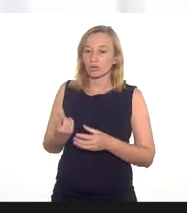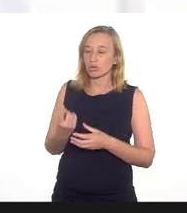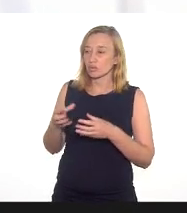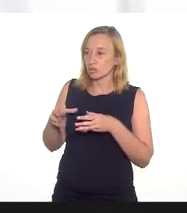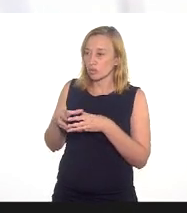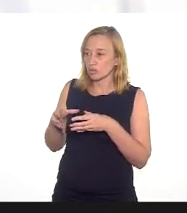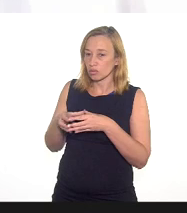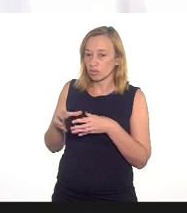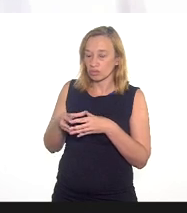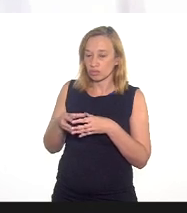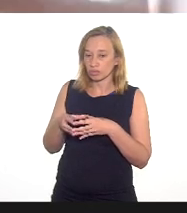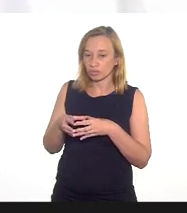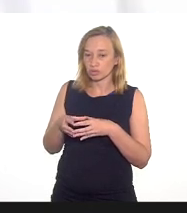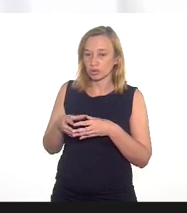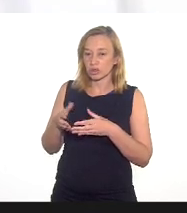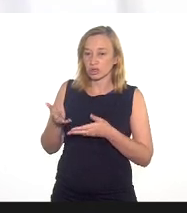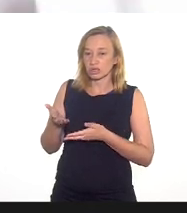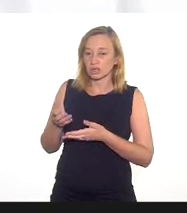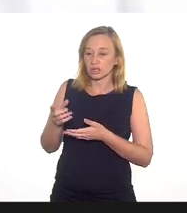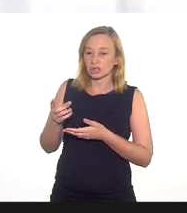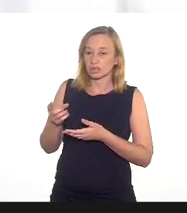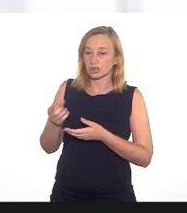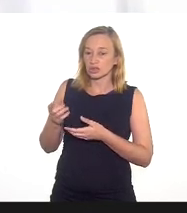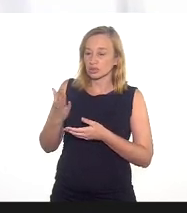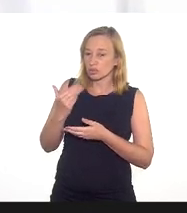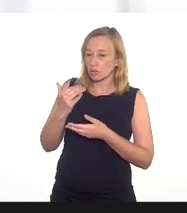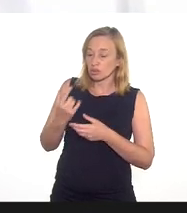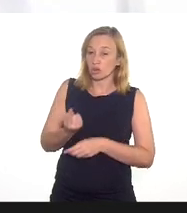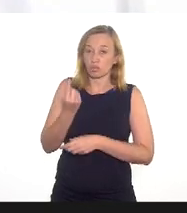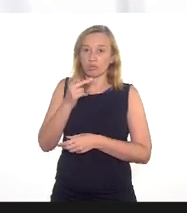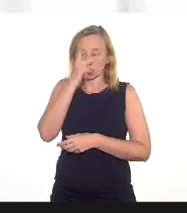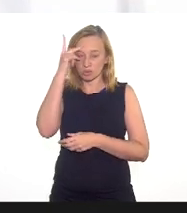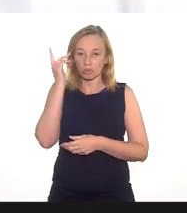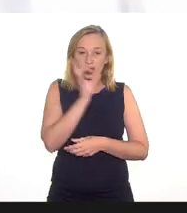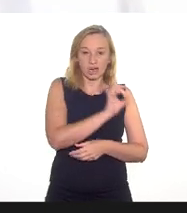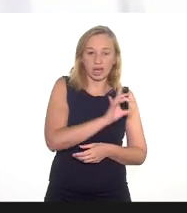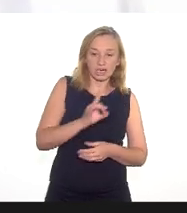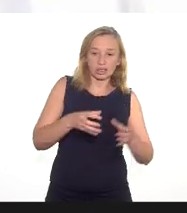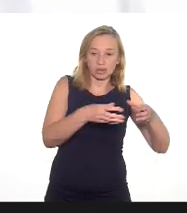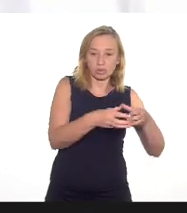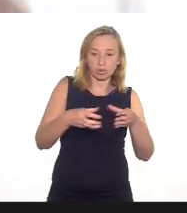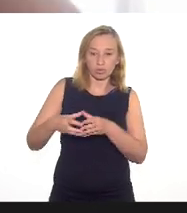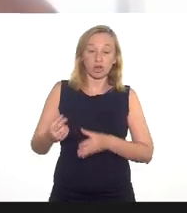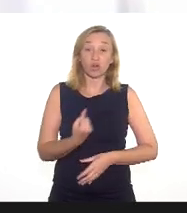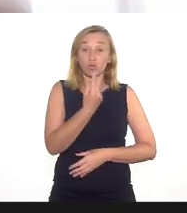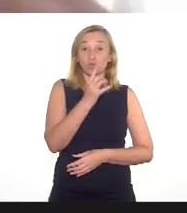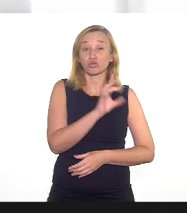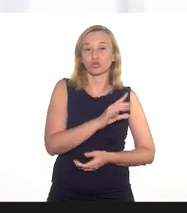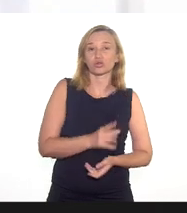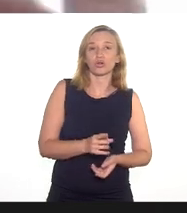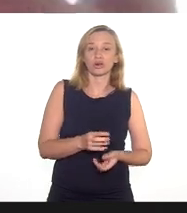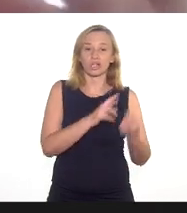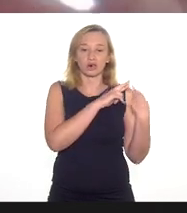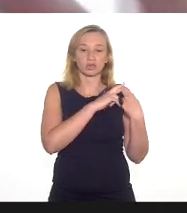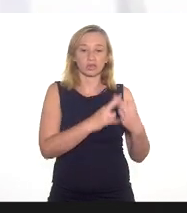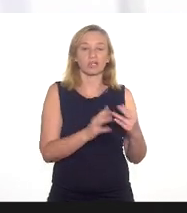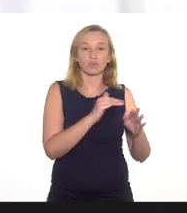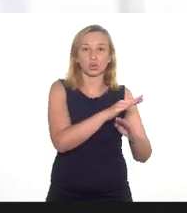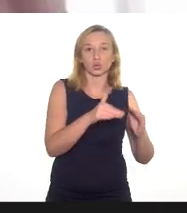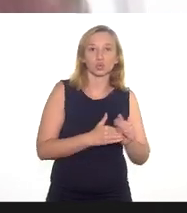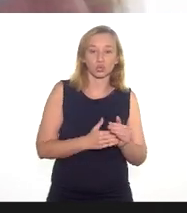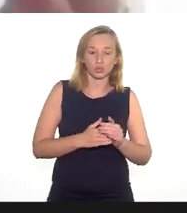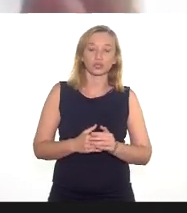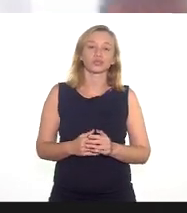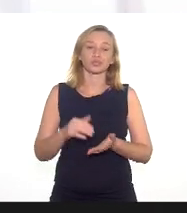pessoa. Vamos lá, meu departamento de verba CIDES é uma pessoa. Tá? Então, assim, a gente está tendo todo o respaldo do governo do Estado do Rio de